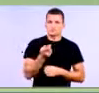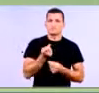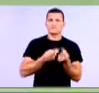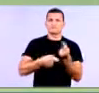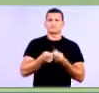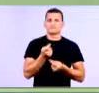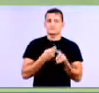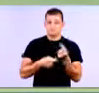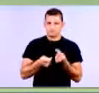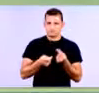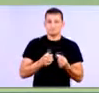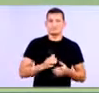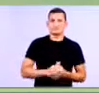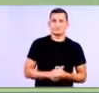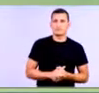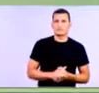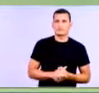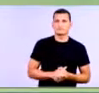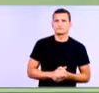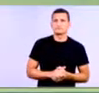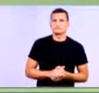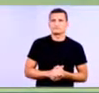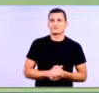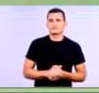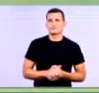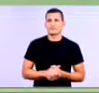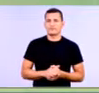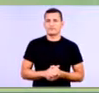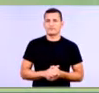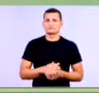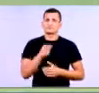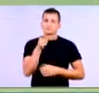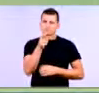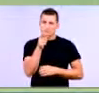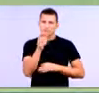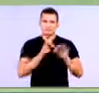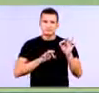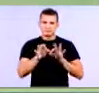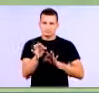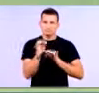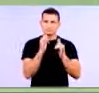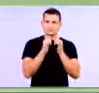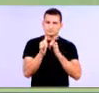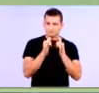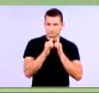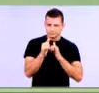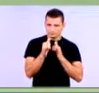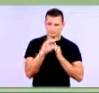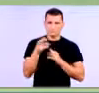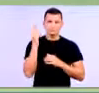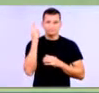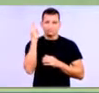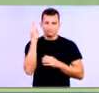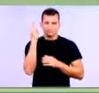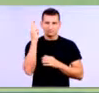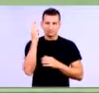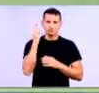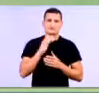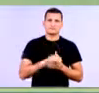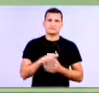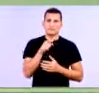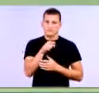financeira. E mais, quando você manipula as informações para tomada de decisão, mais do que nunca,